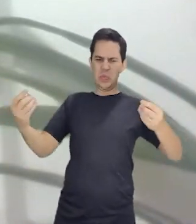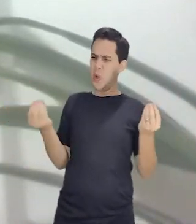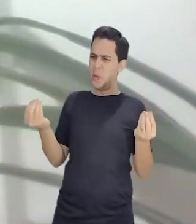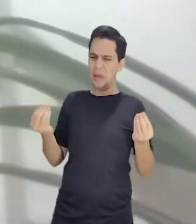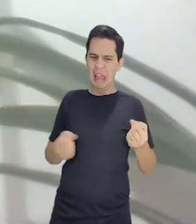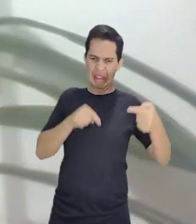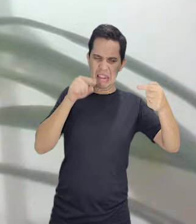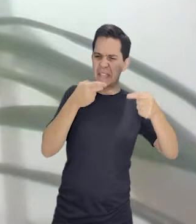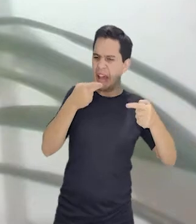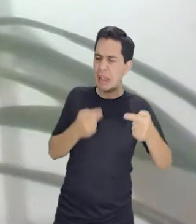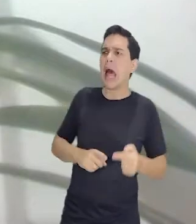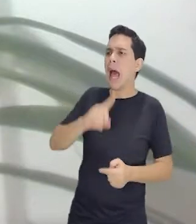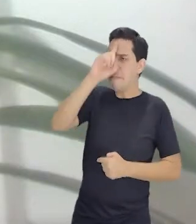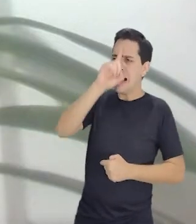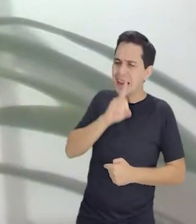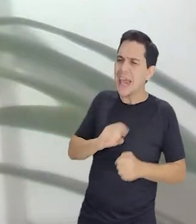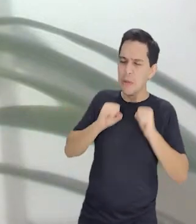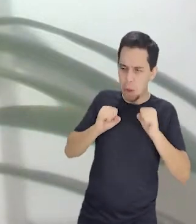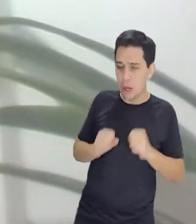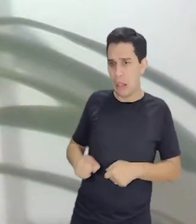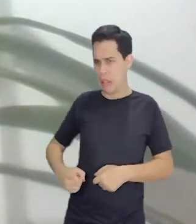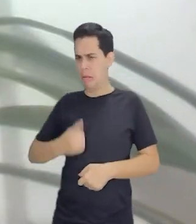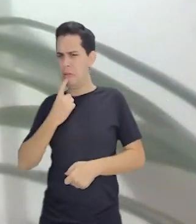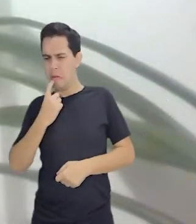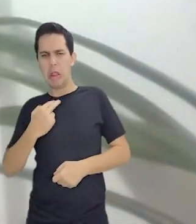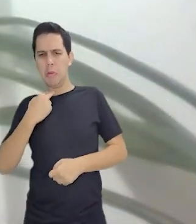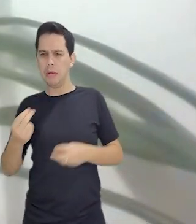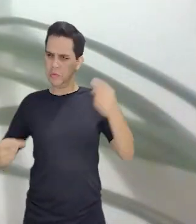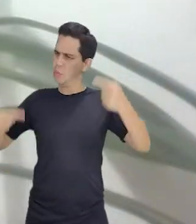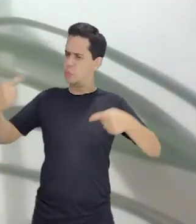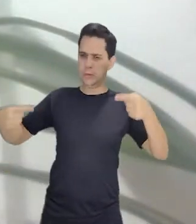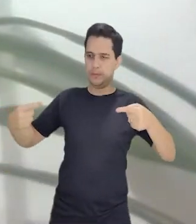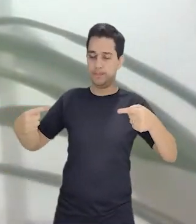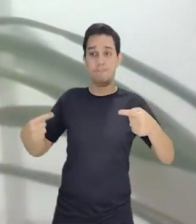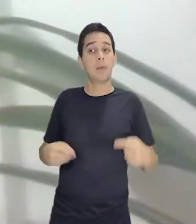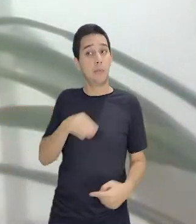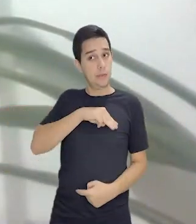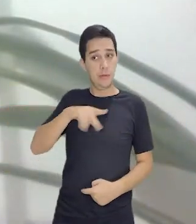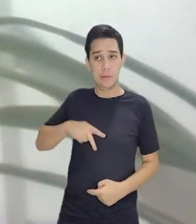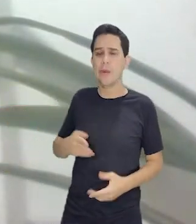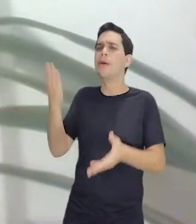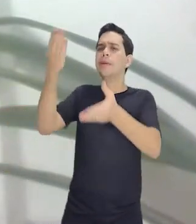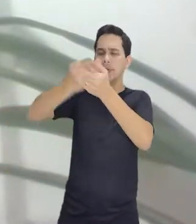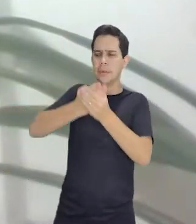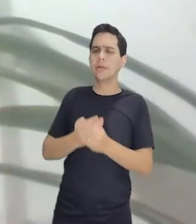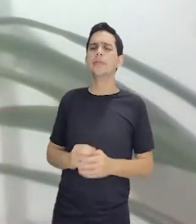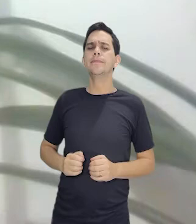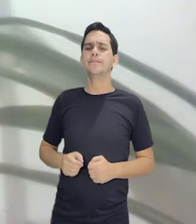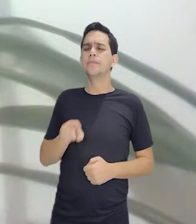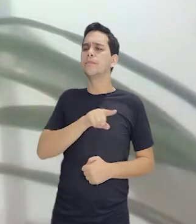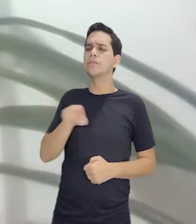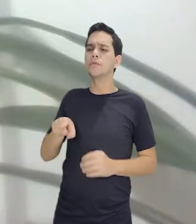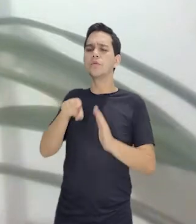município apresente um estudo que justifique a sua opção pela bandeira amarela e, não conseguindo comprovar,